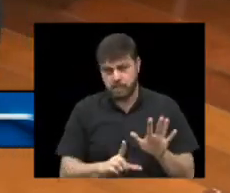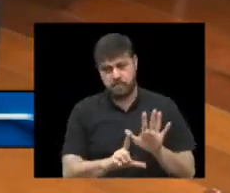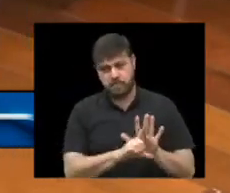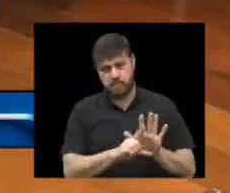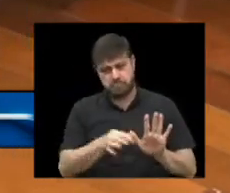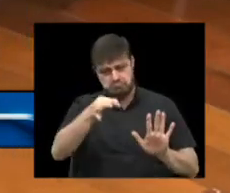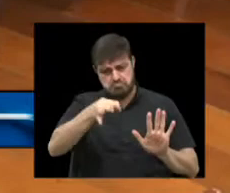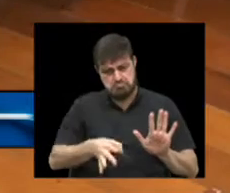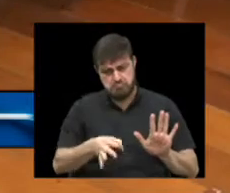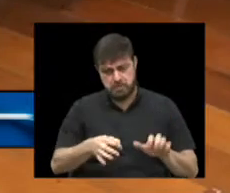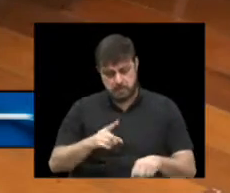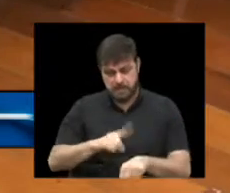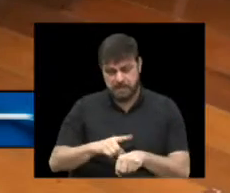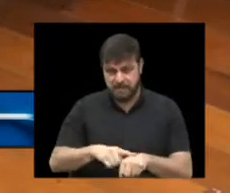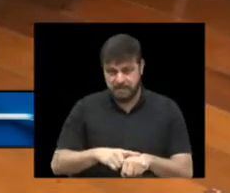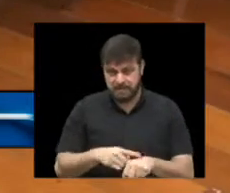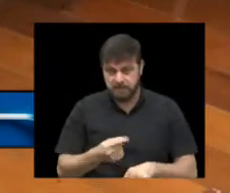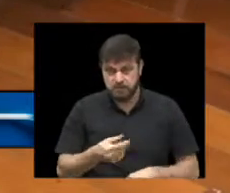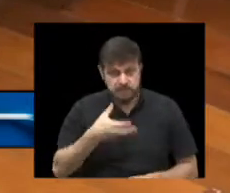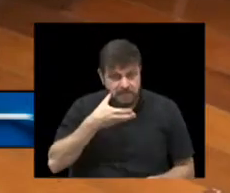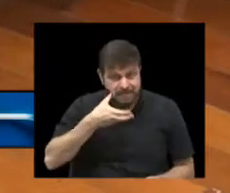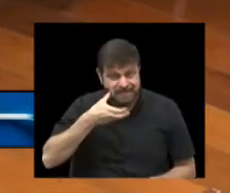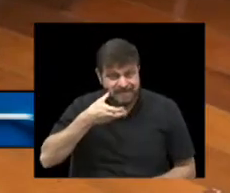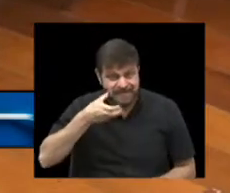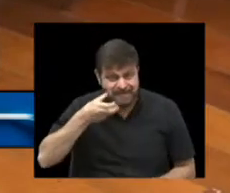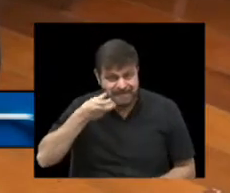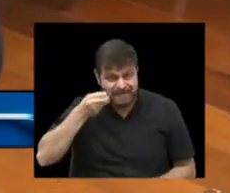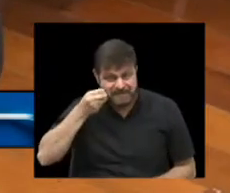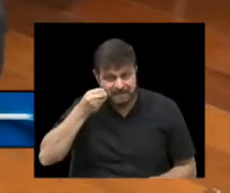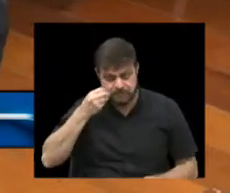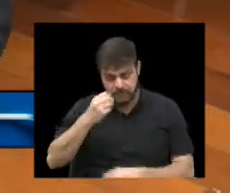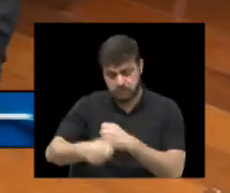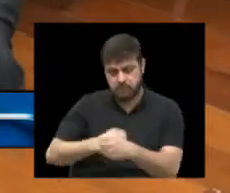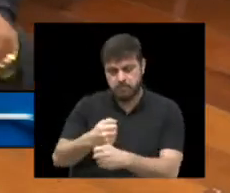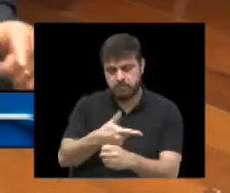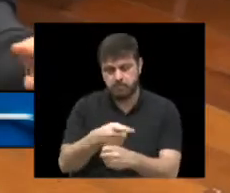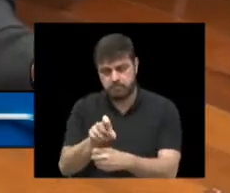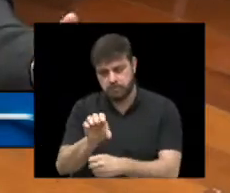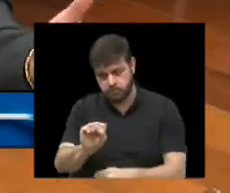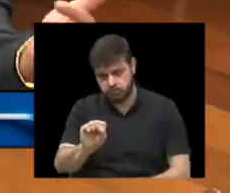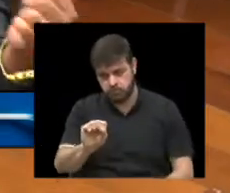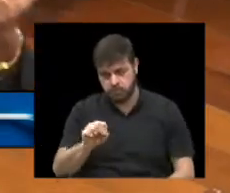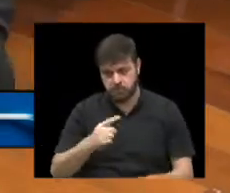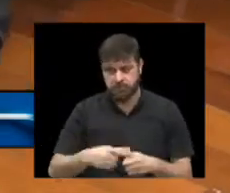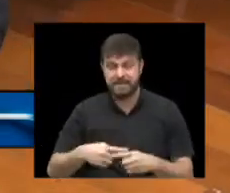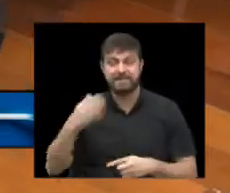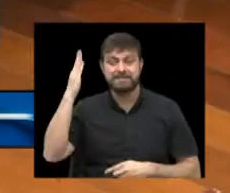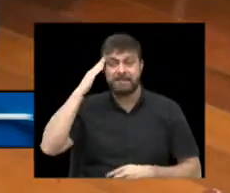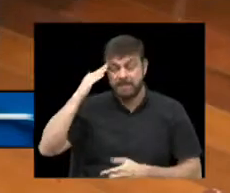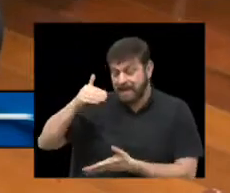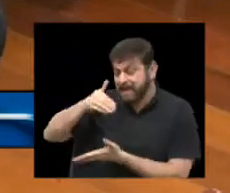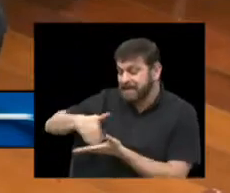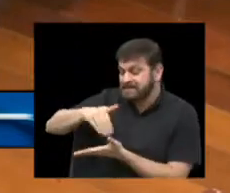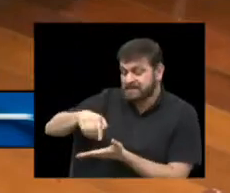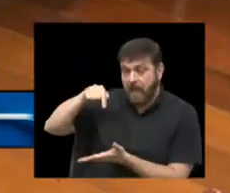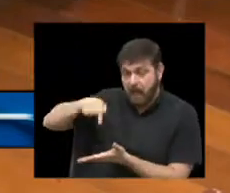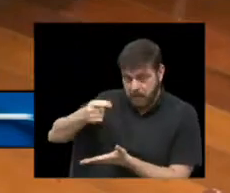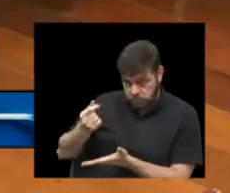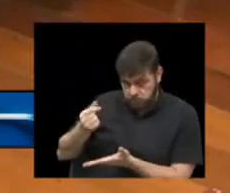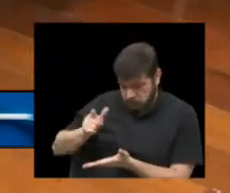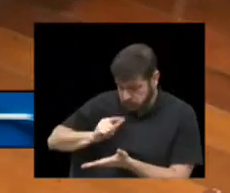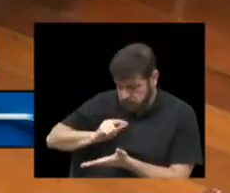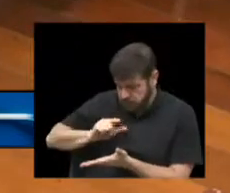a hora de se votar o orçamento. O orçamento. Porque aí você vai dizer de onde vai ser direcionada a verba para aquilo que